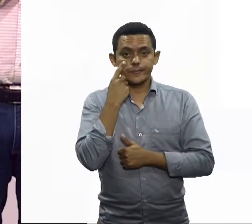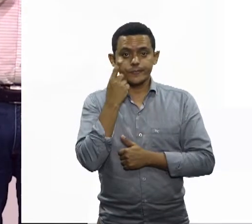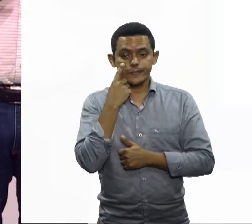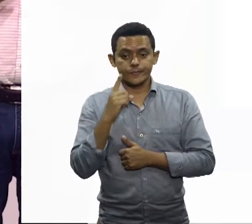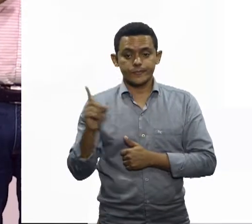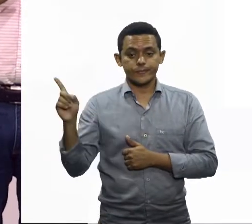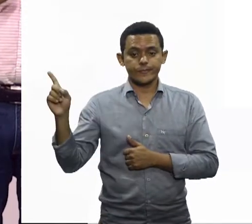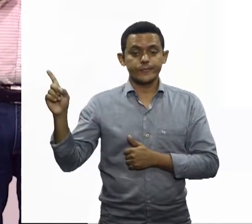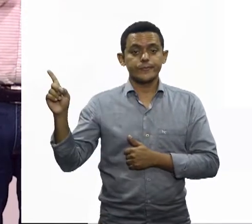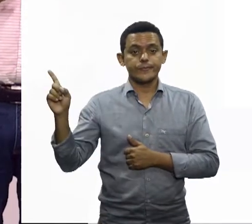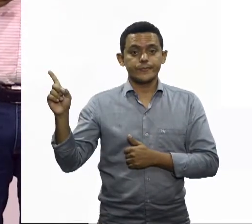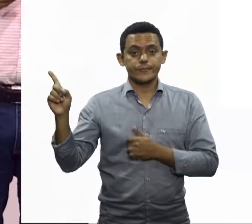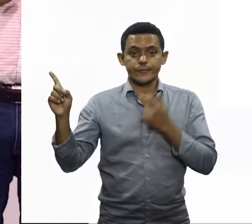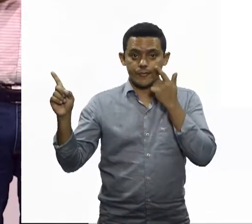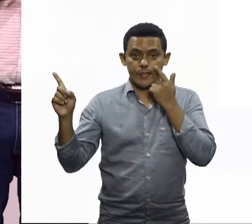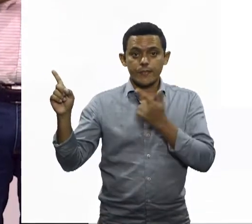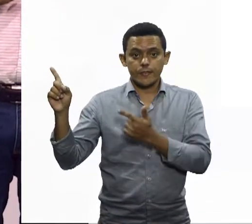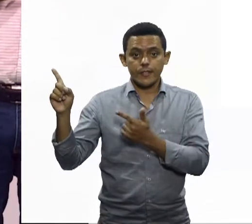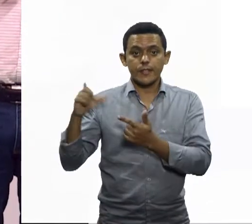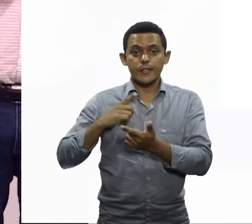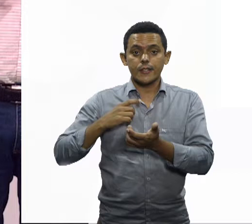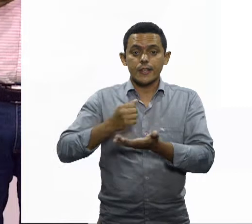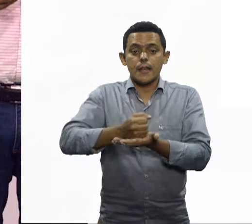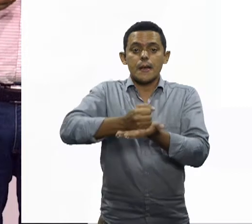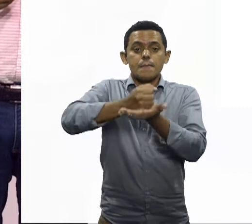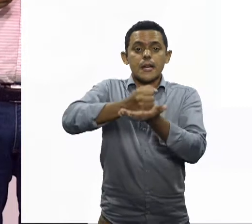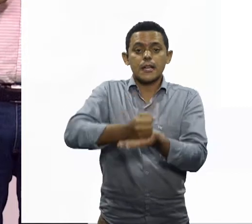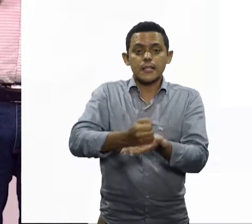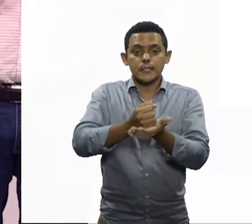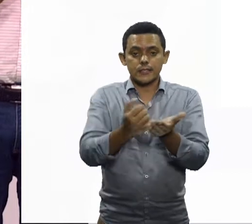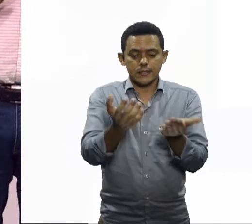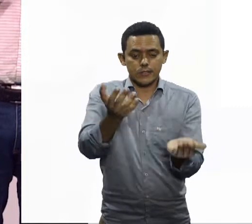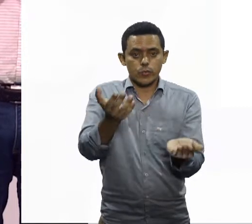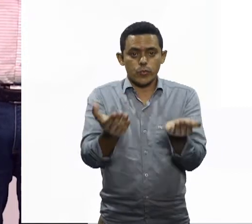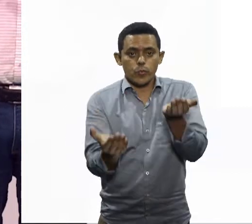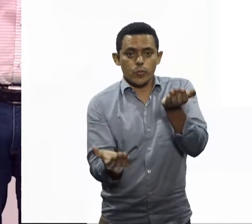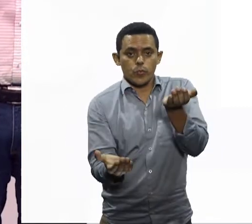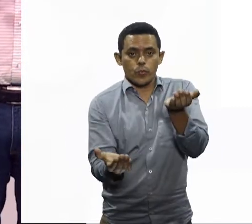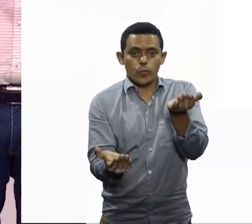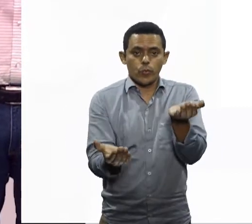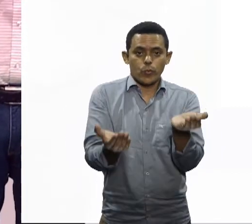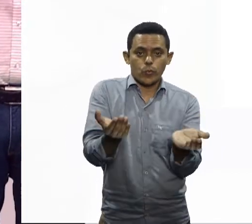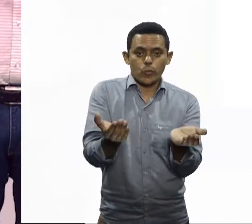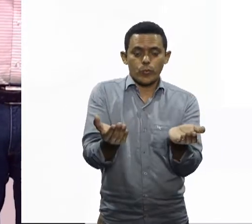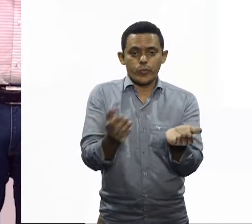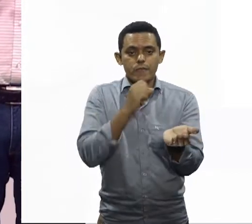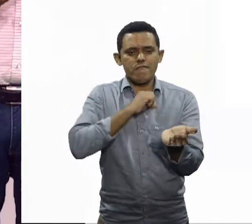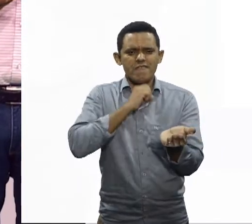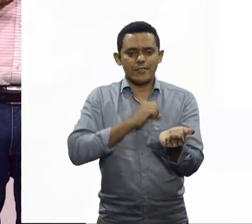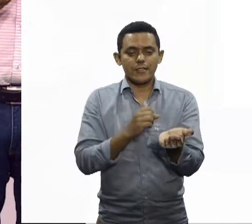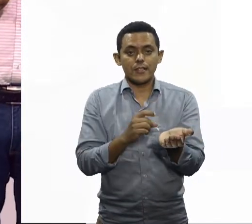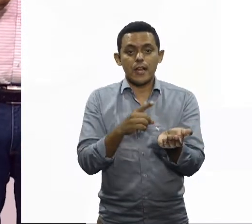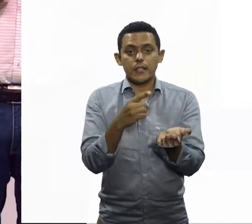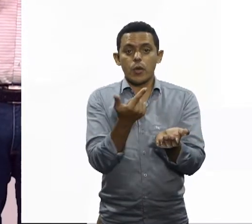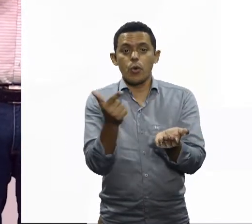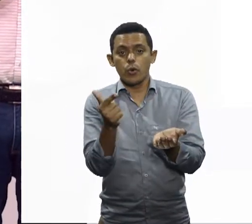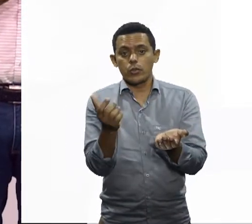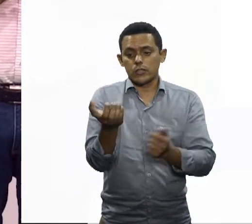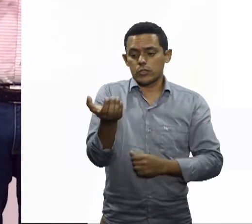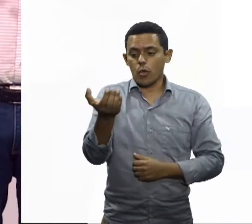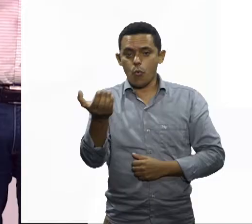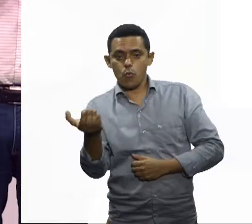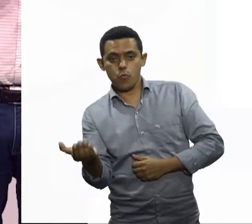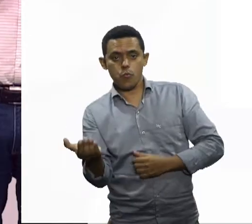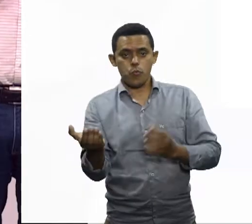vocês, você tem ali uma balança bem antiga, uma balança de 2 pratos. Depois tem uma outra balança que só tem um único prato. E